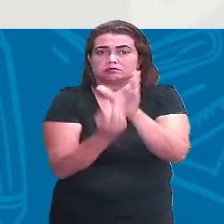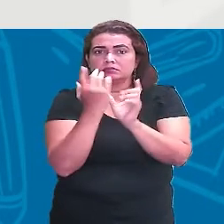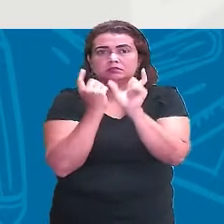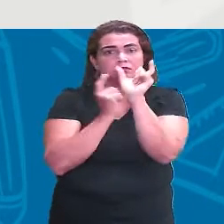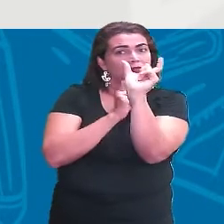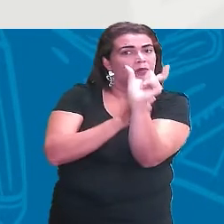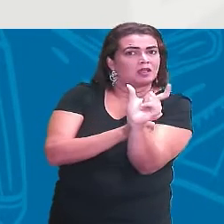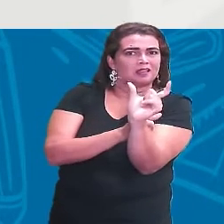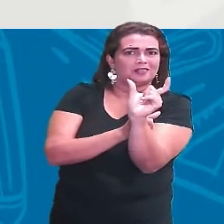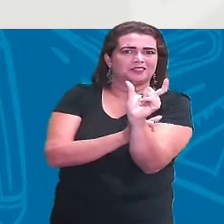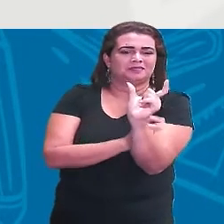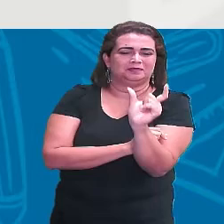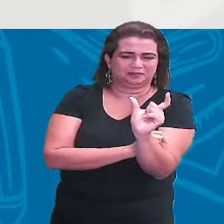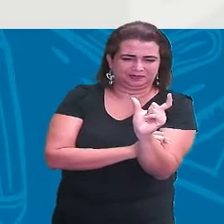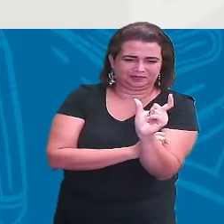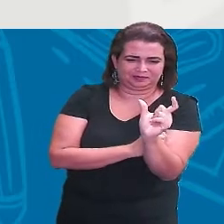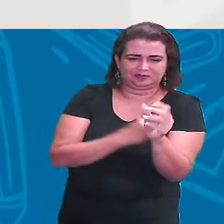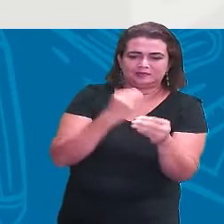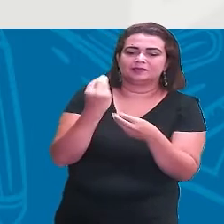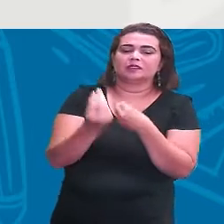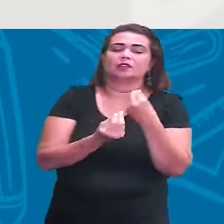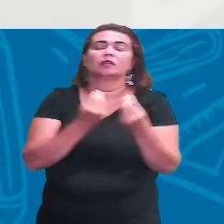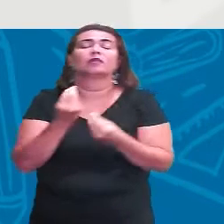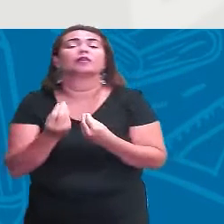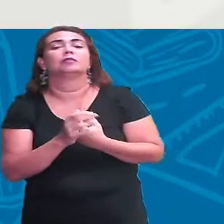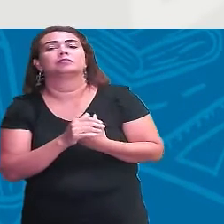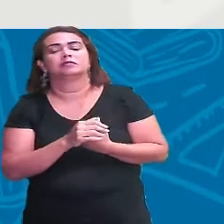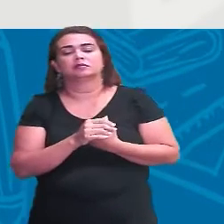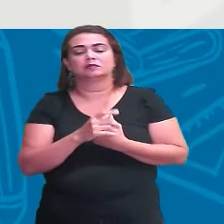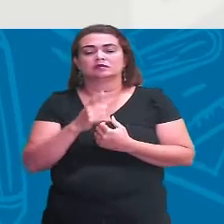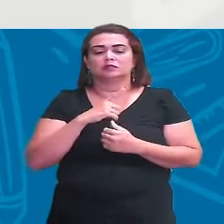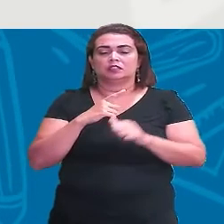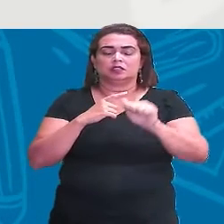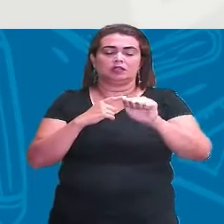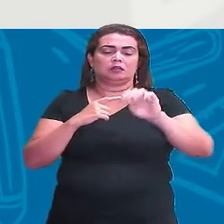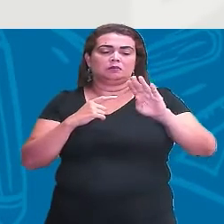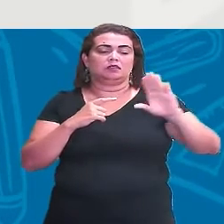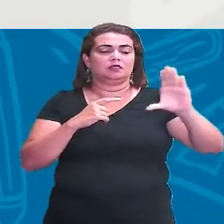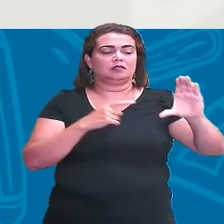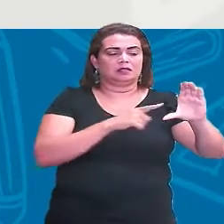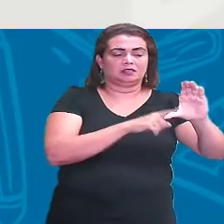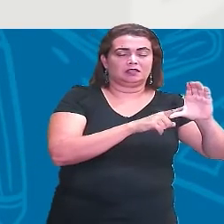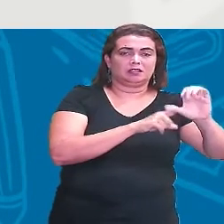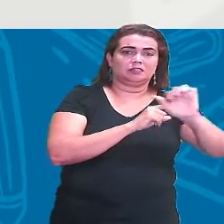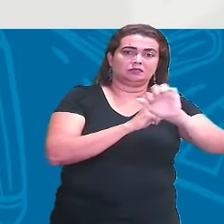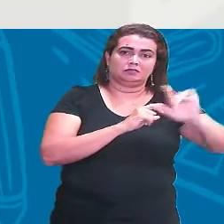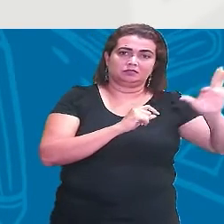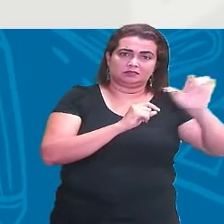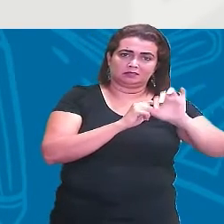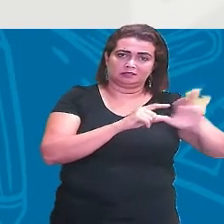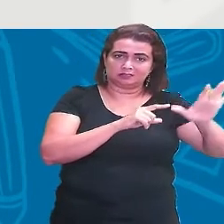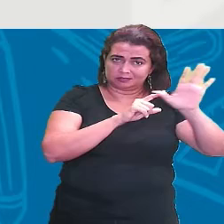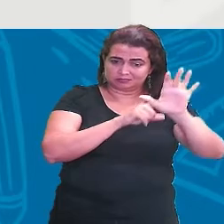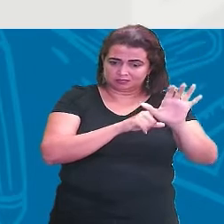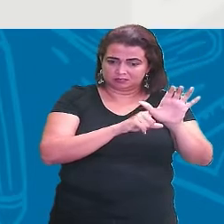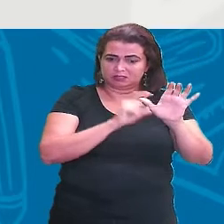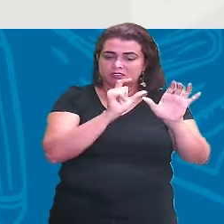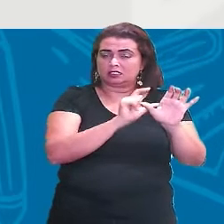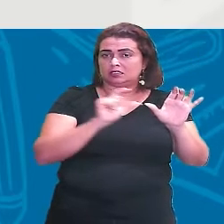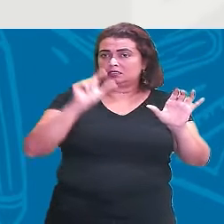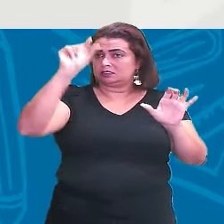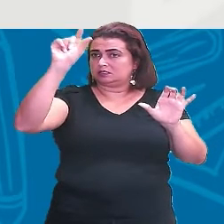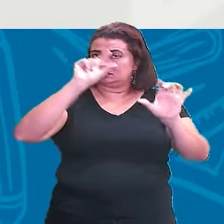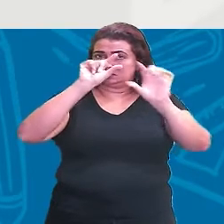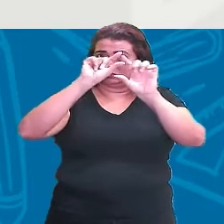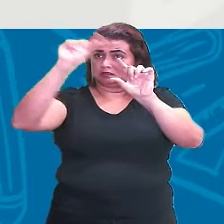Formação das palavras. Então, temos aqui o ABC, que representa o nosso alfabeto, e temos aí